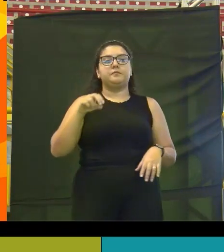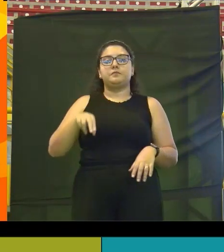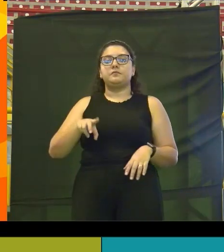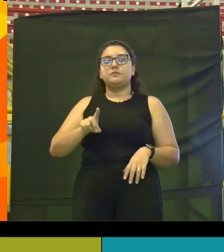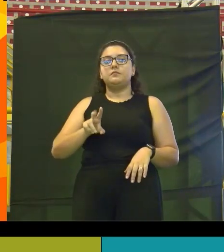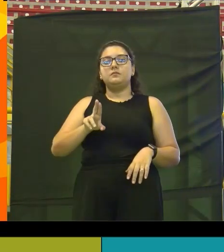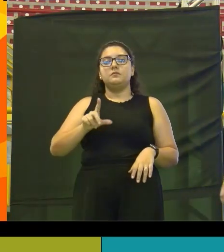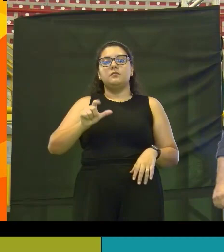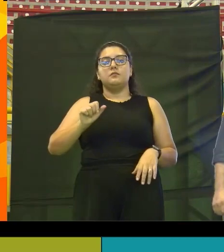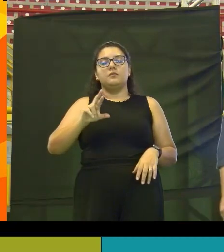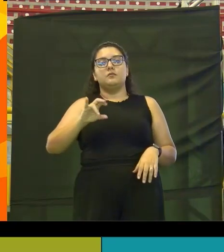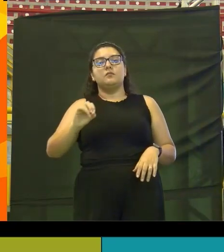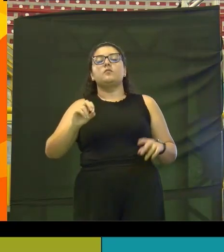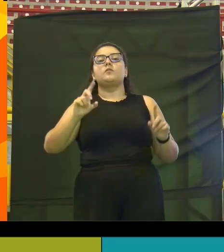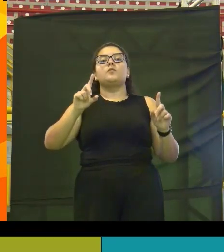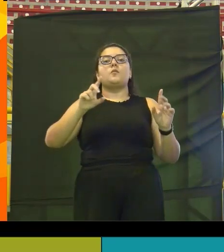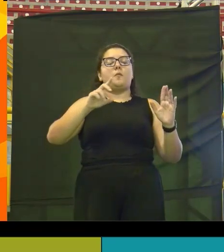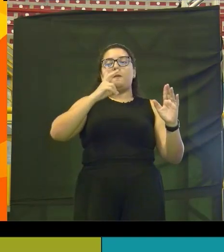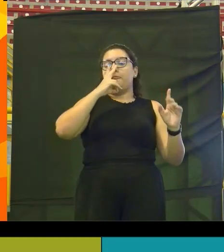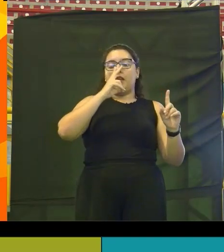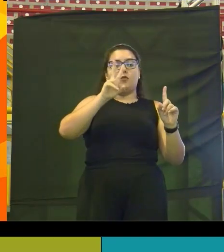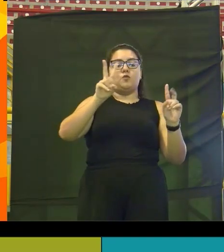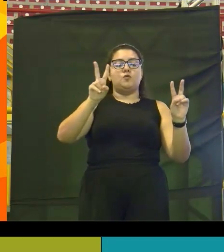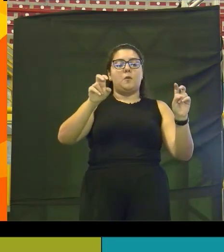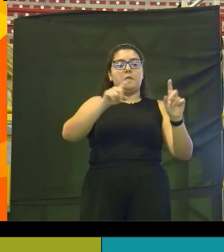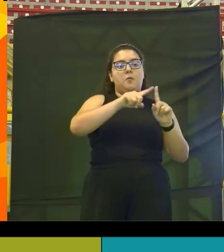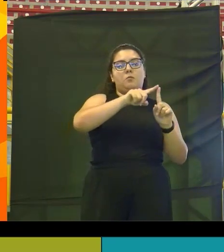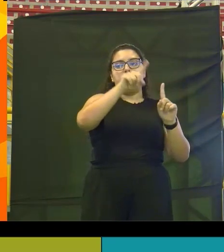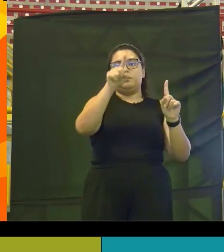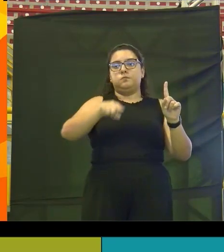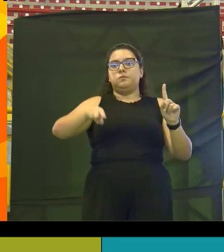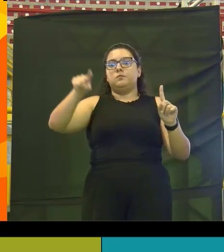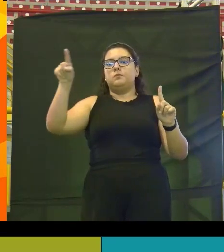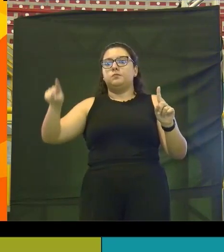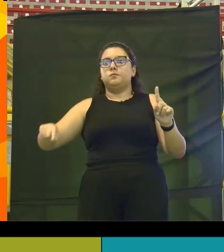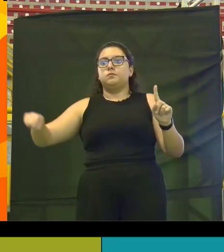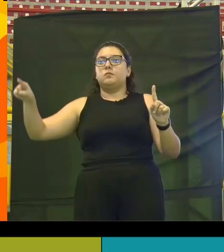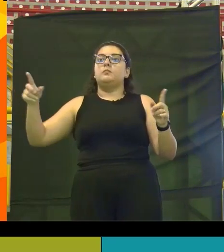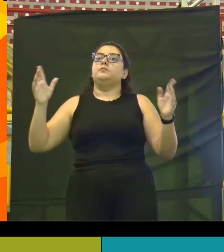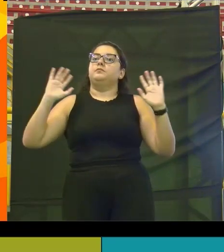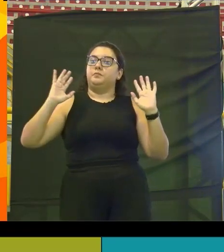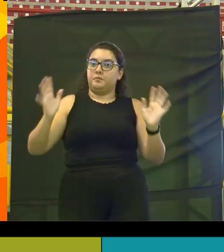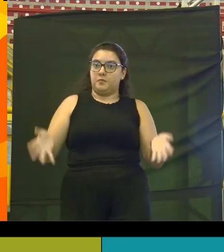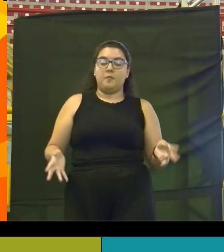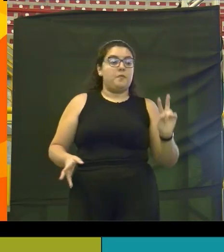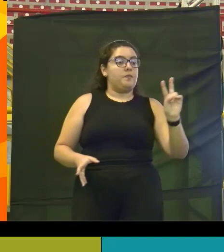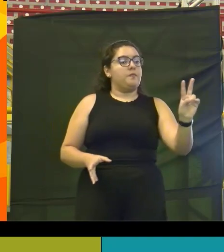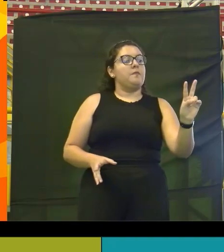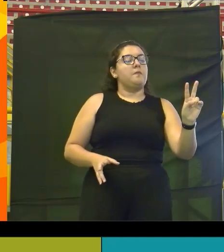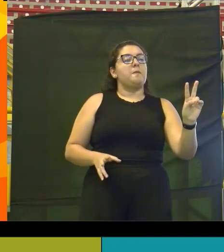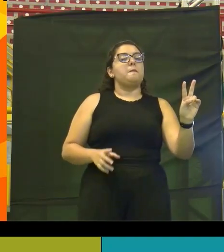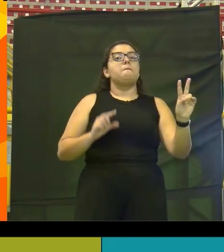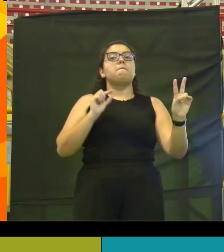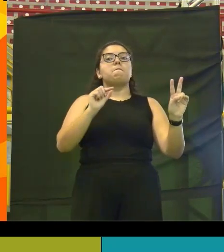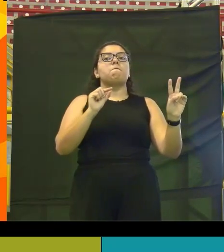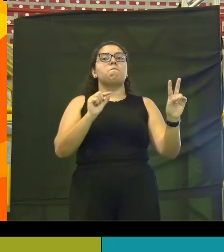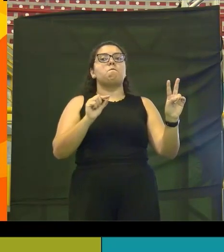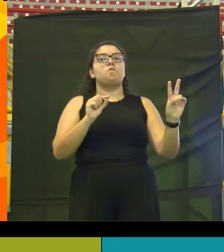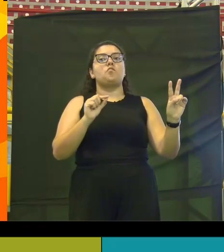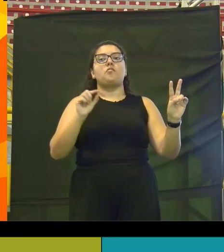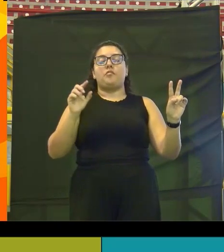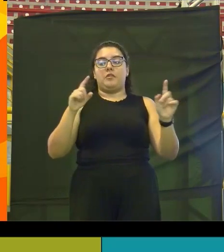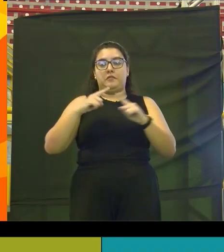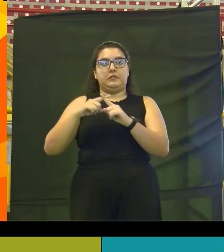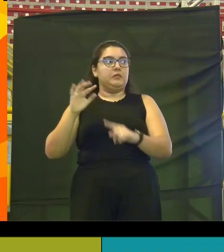equação fundamental da onda. Equação esta que eu já citei hoje. V é igual a lambda vezes quem?